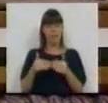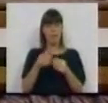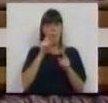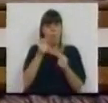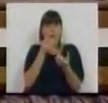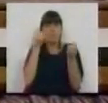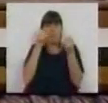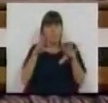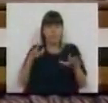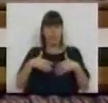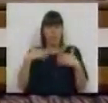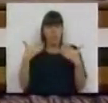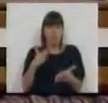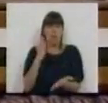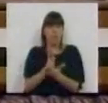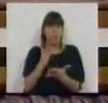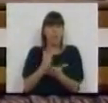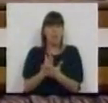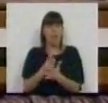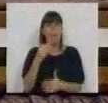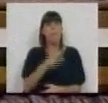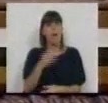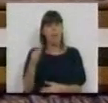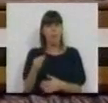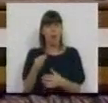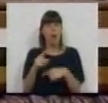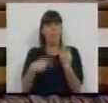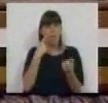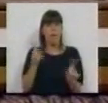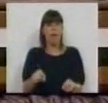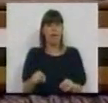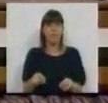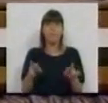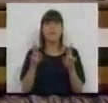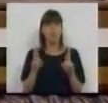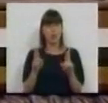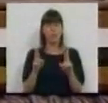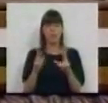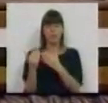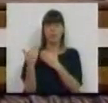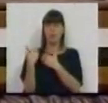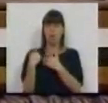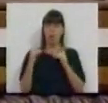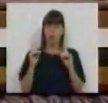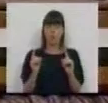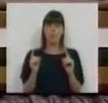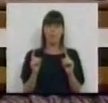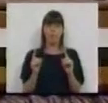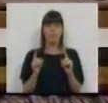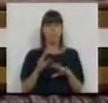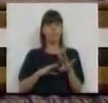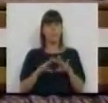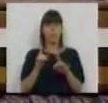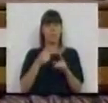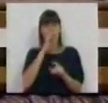a evaporar-se pela demissão irrevogável de Paulo Portas, espera-se que responsavelmente deixe de